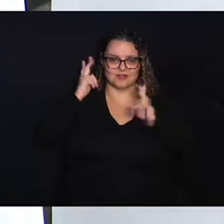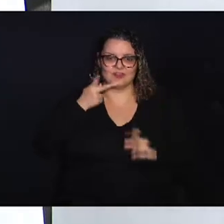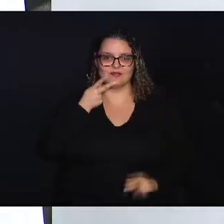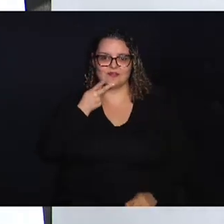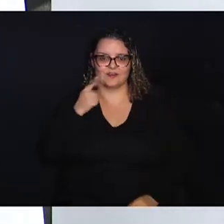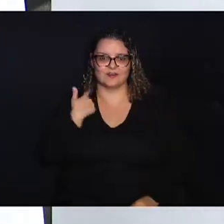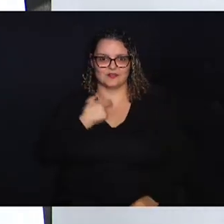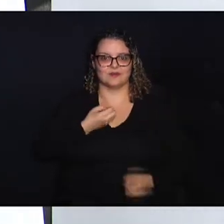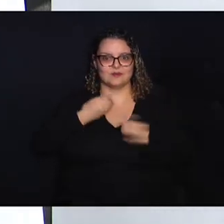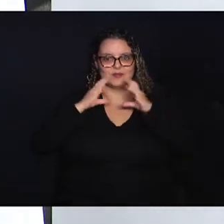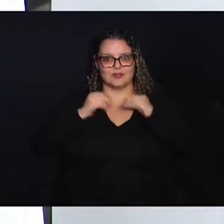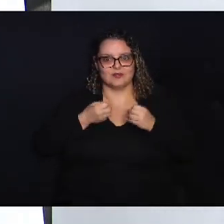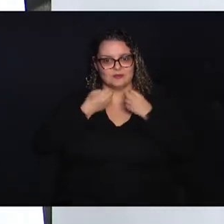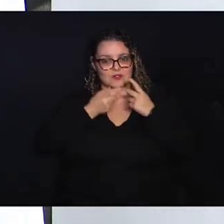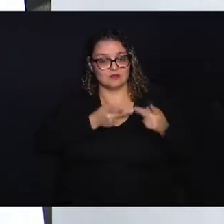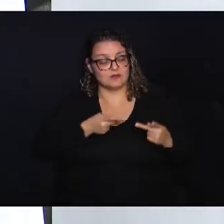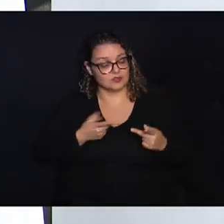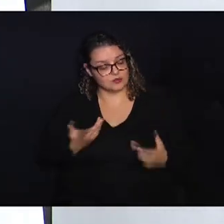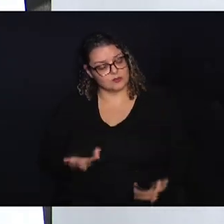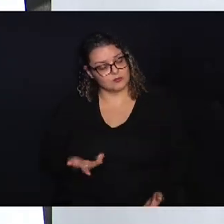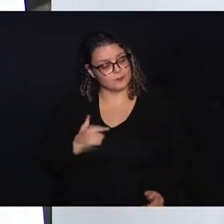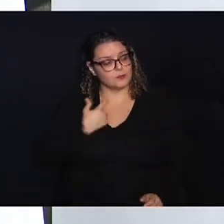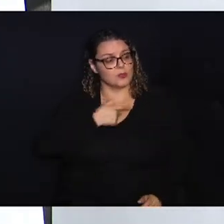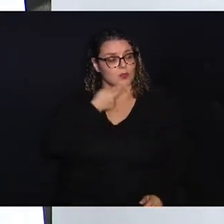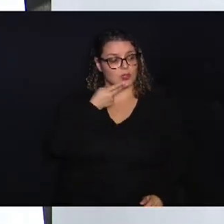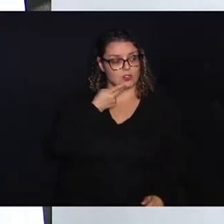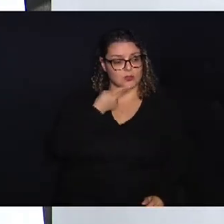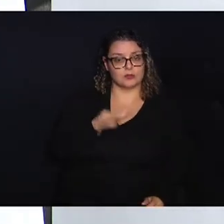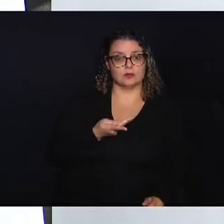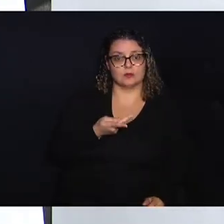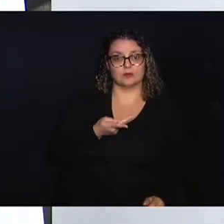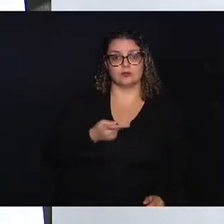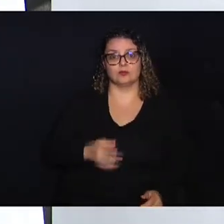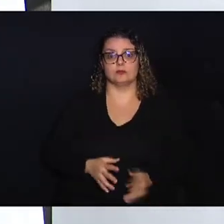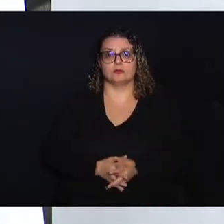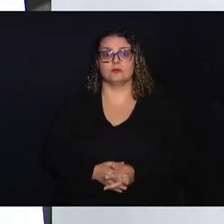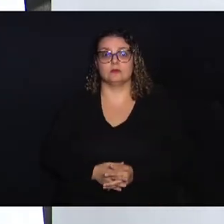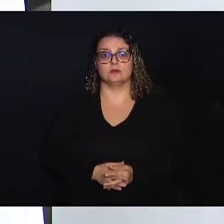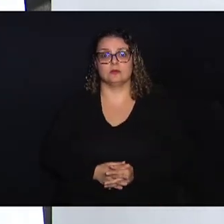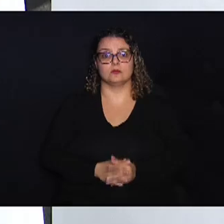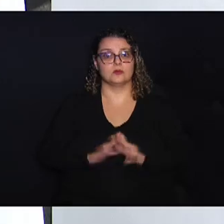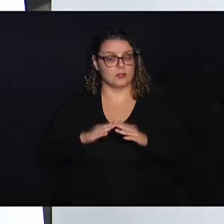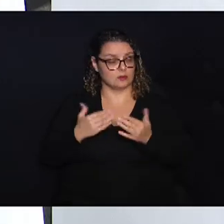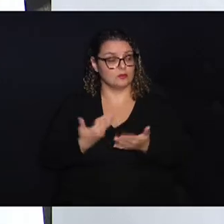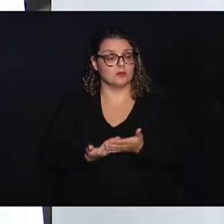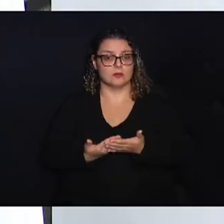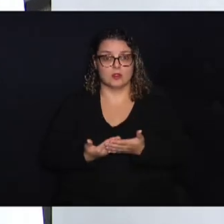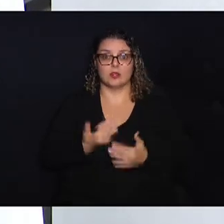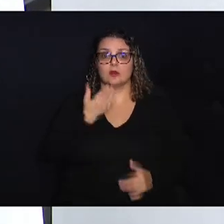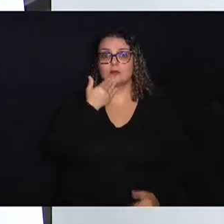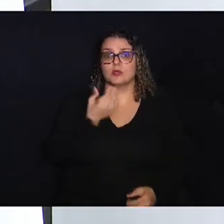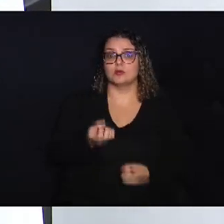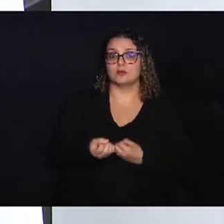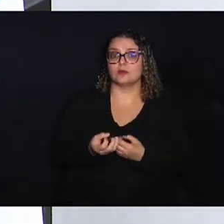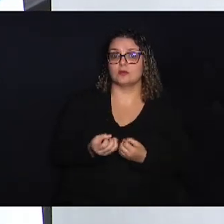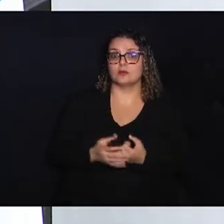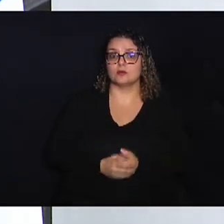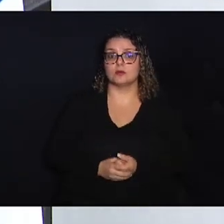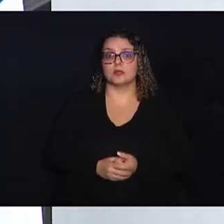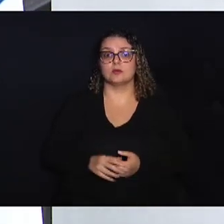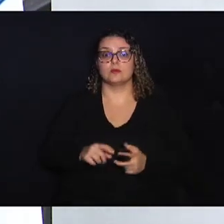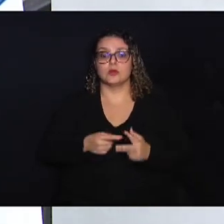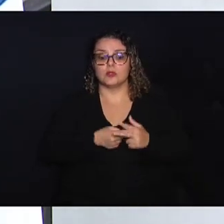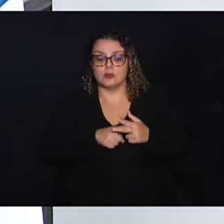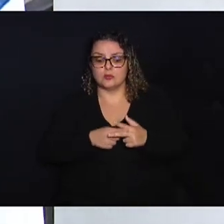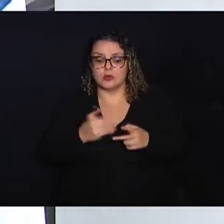também. Boa noite, seja bem-vindo. Nós vamos falar que tem um requerimento solicitando informações sobre a reforma da